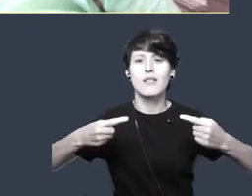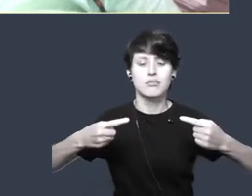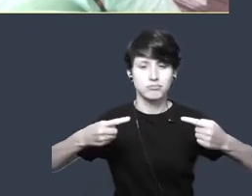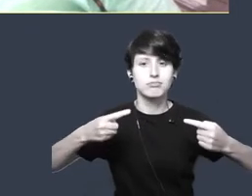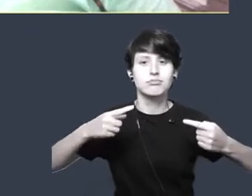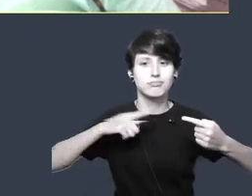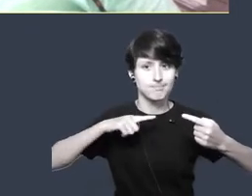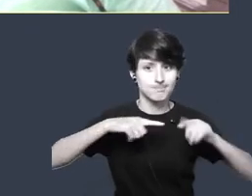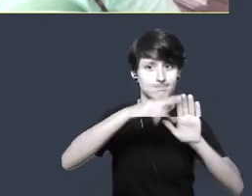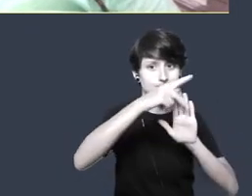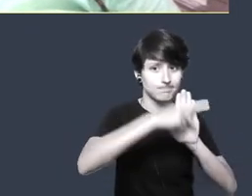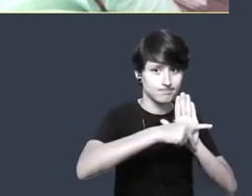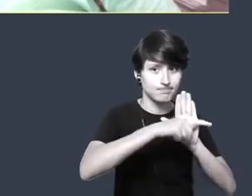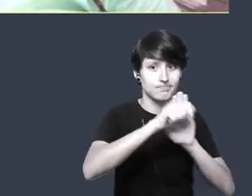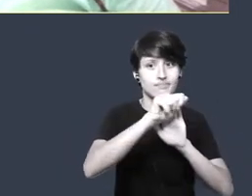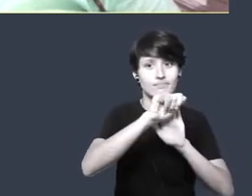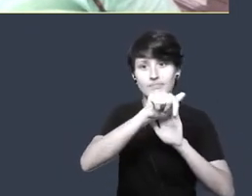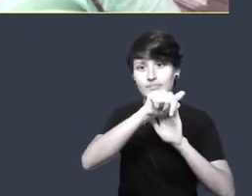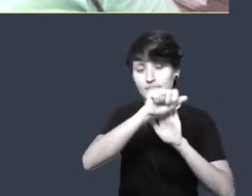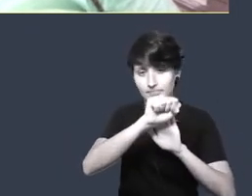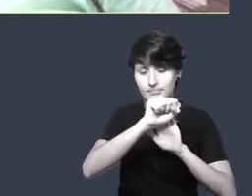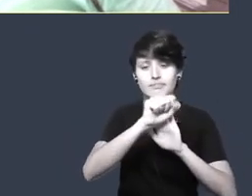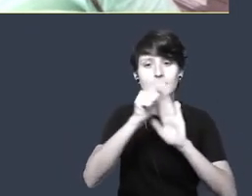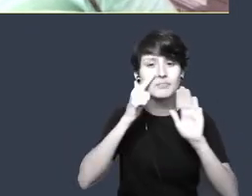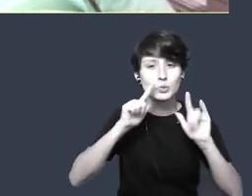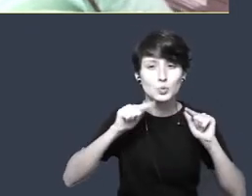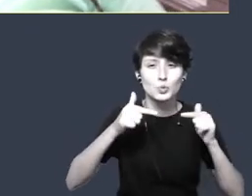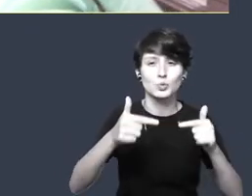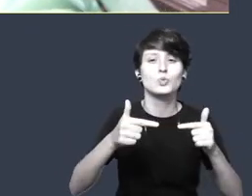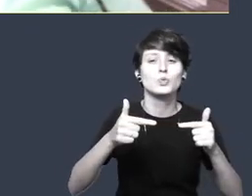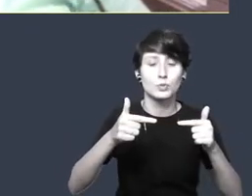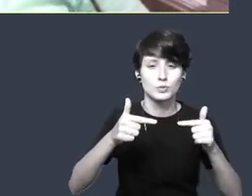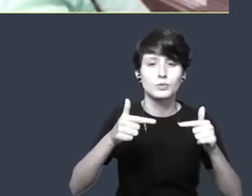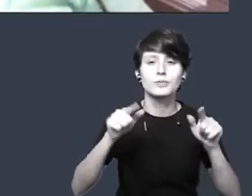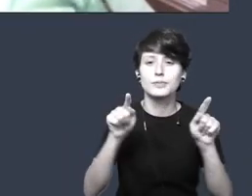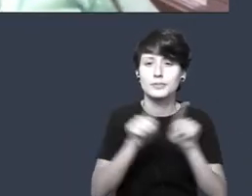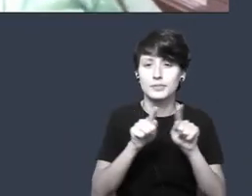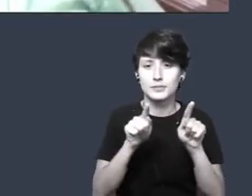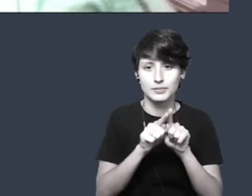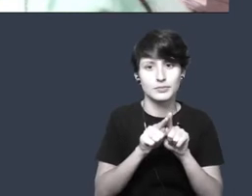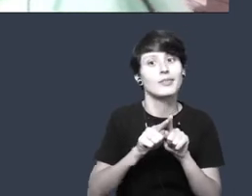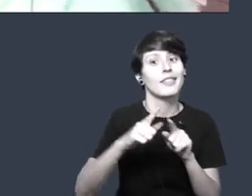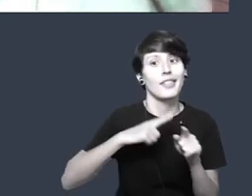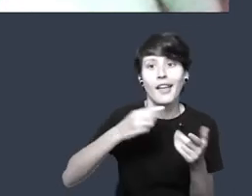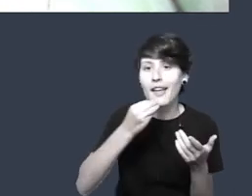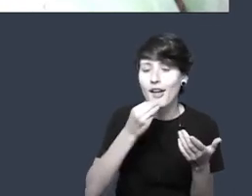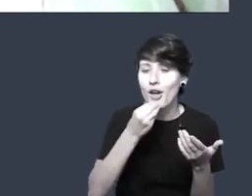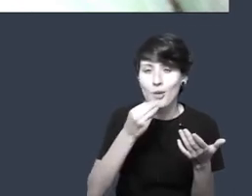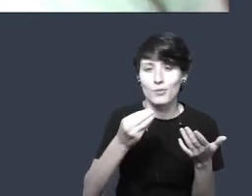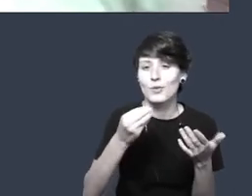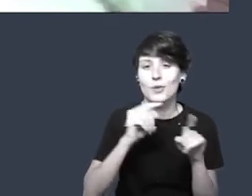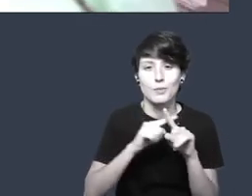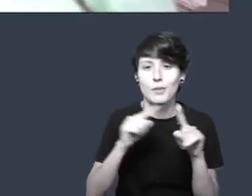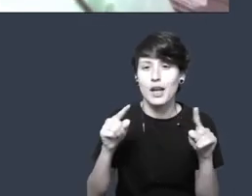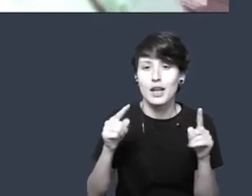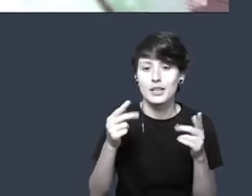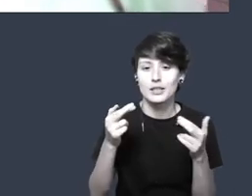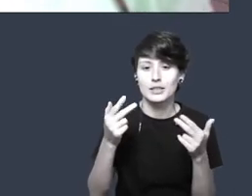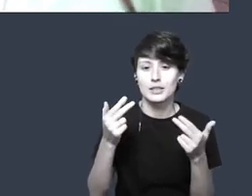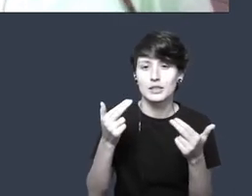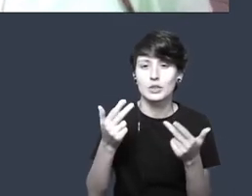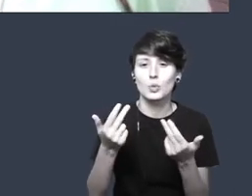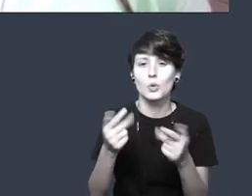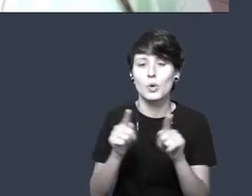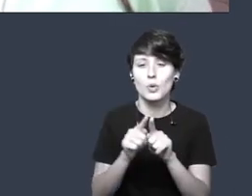de IAs para enfrentar outras IAs? Existe, com certeza. Eu vou dar um